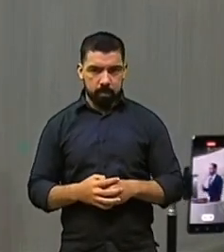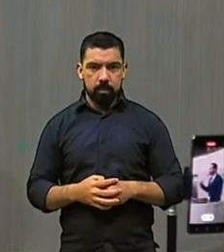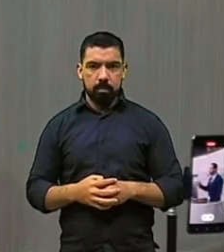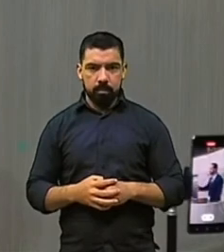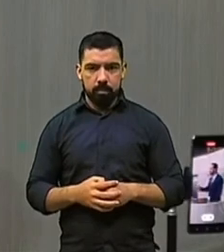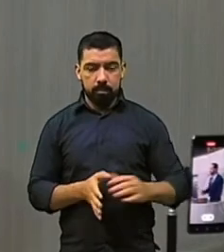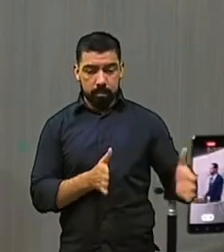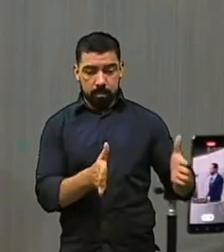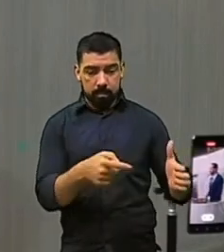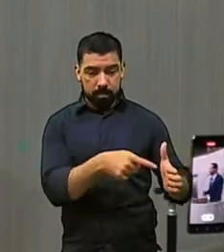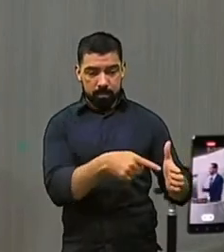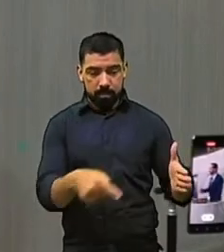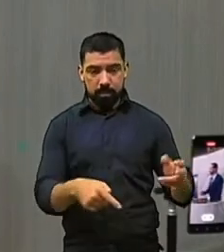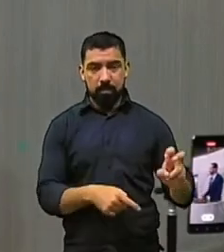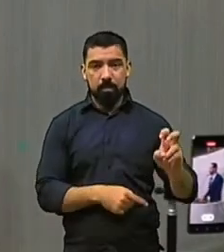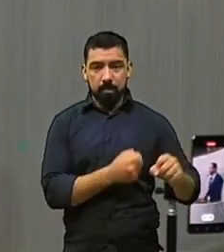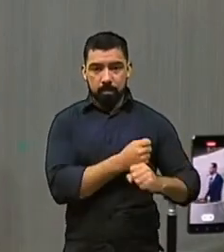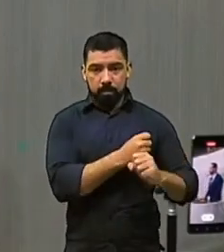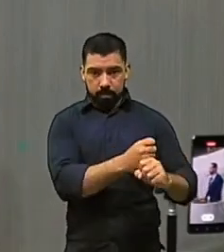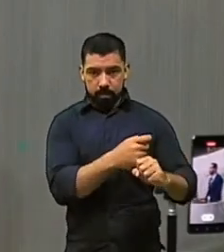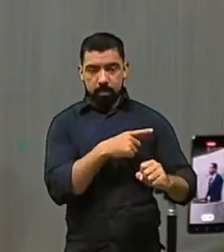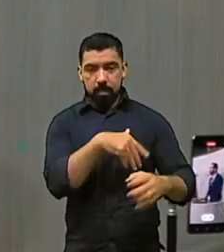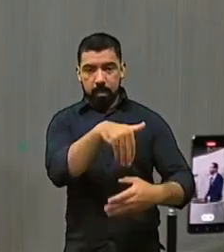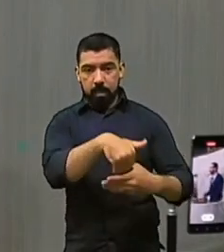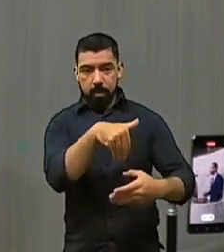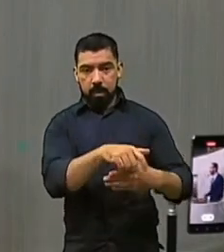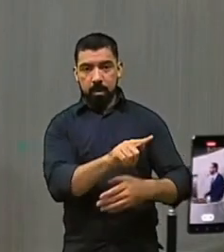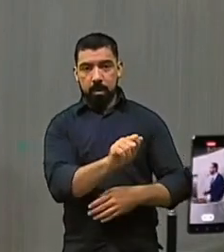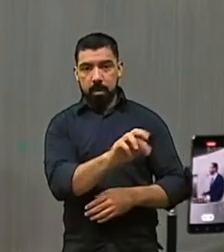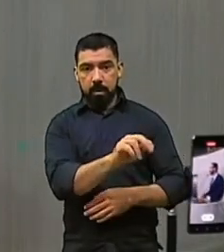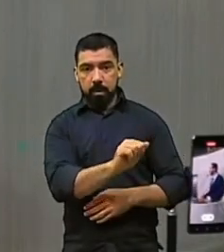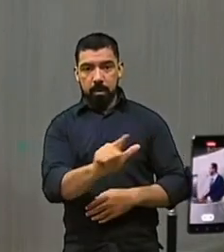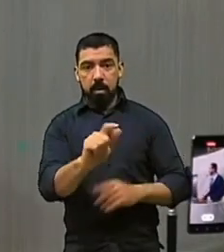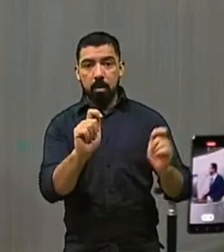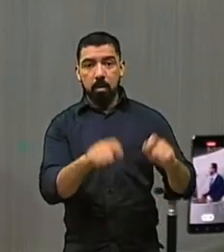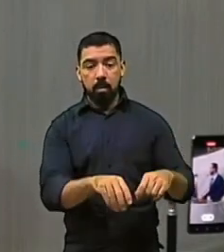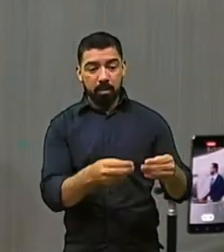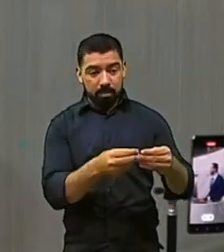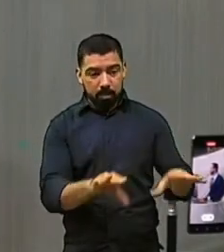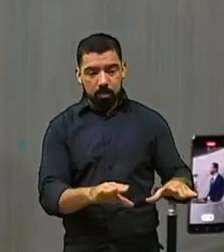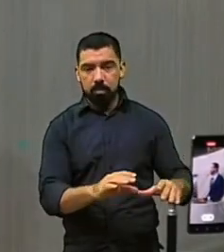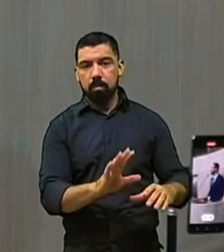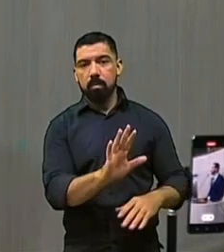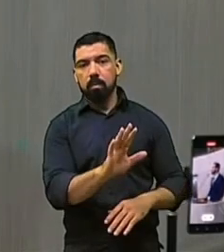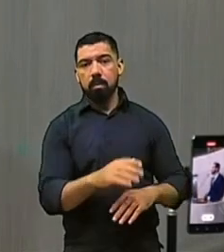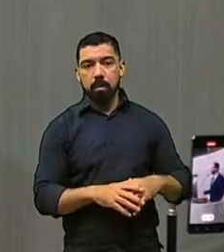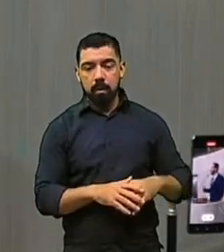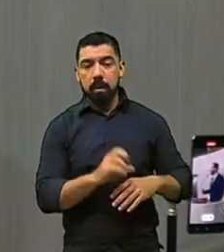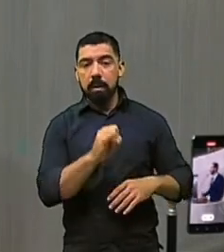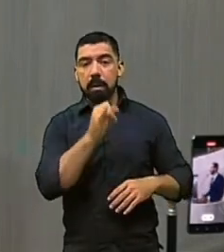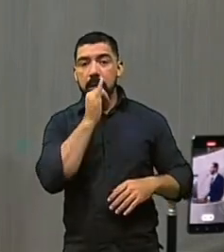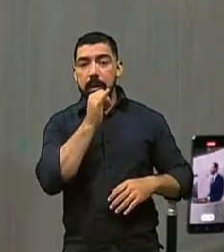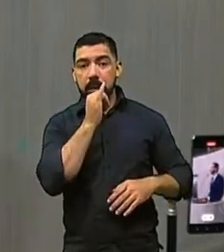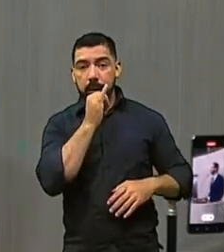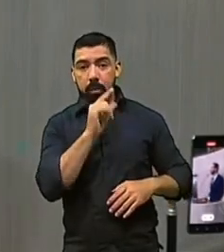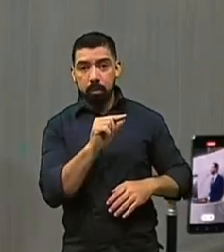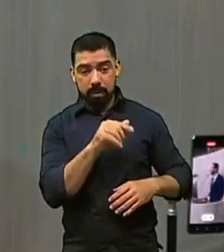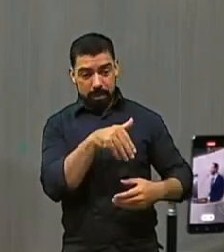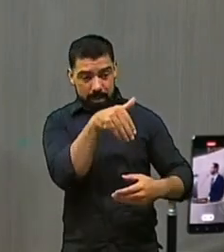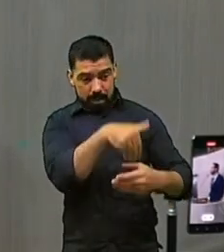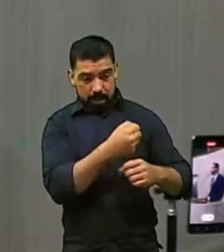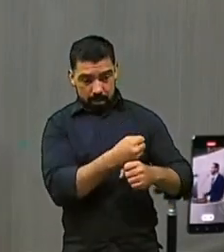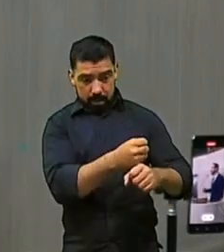Um mandato de 5 anos com eleições gerais pode dar estabilidade para o prefeito, estabilidade para seus